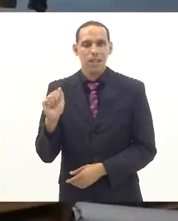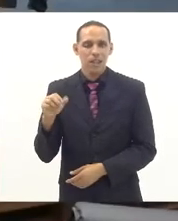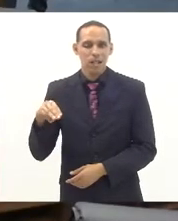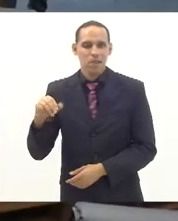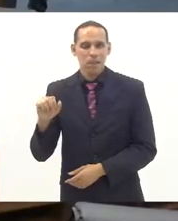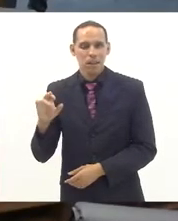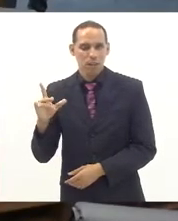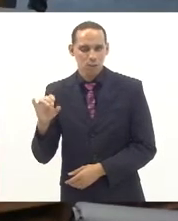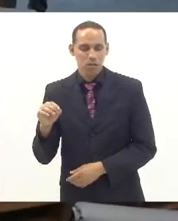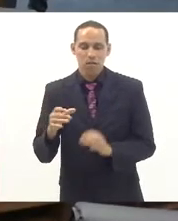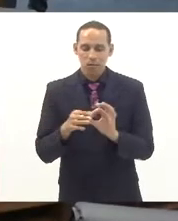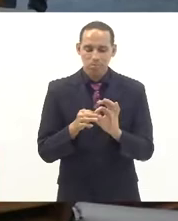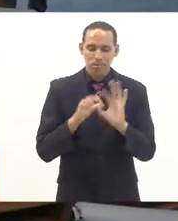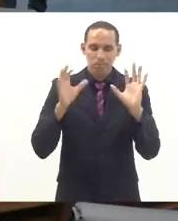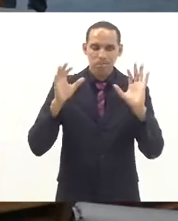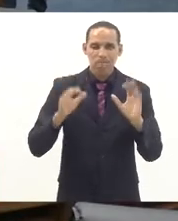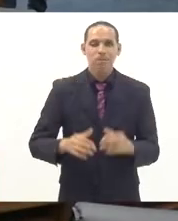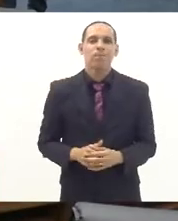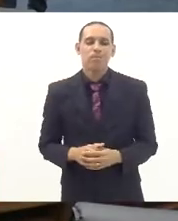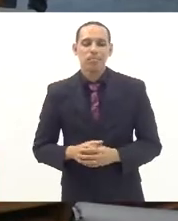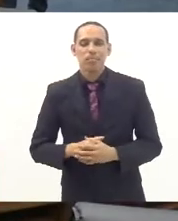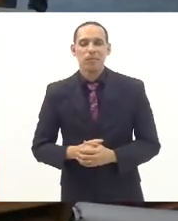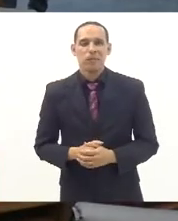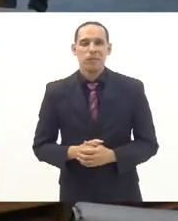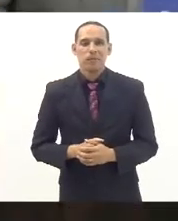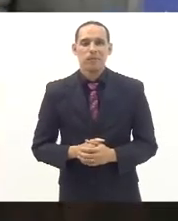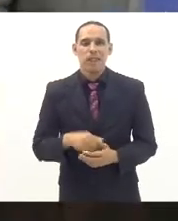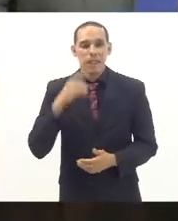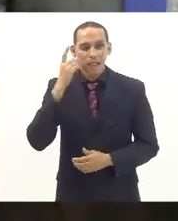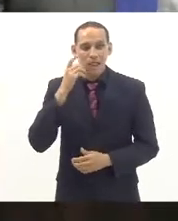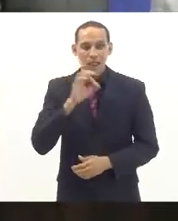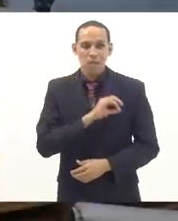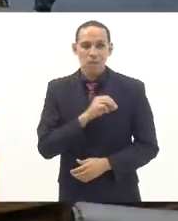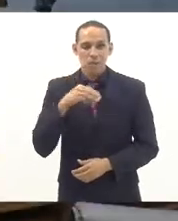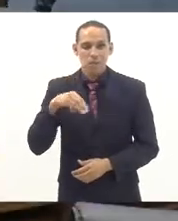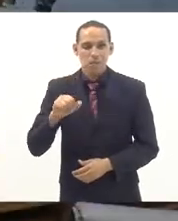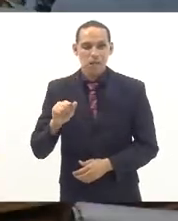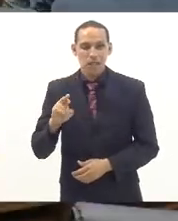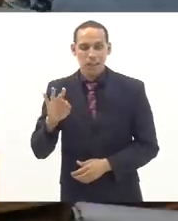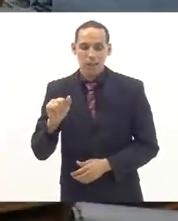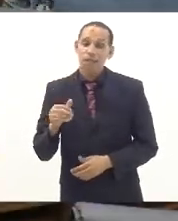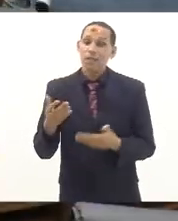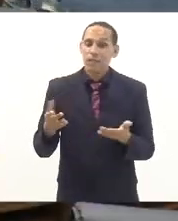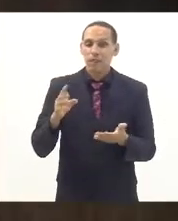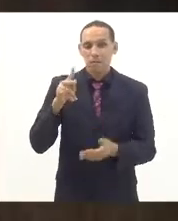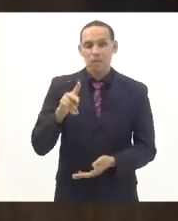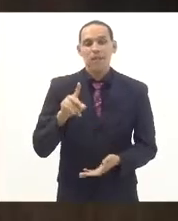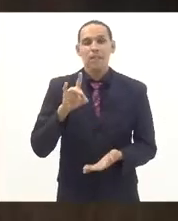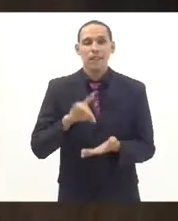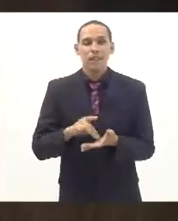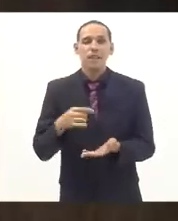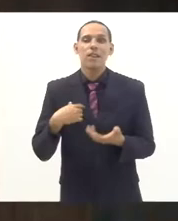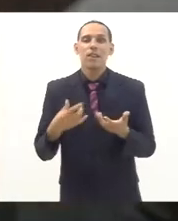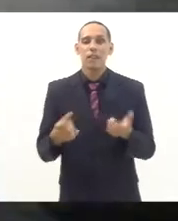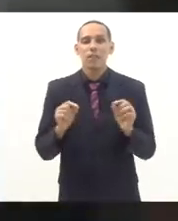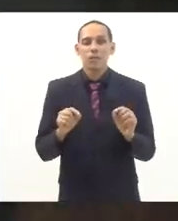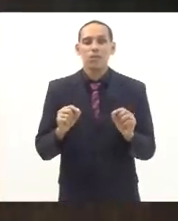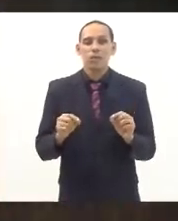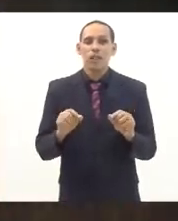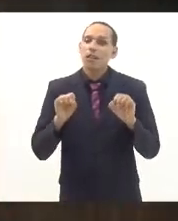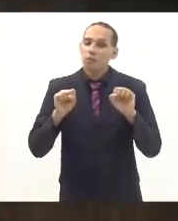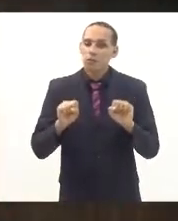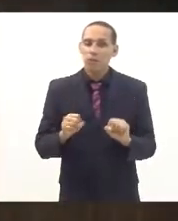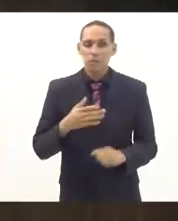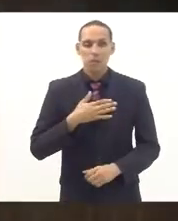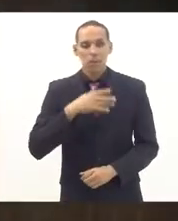é autorizado é da marca Na verdade eu queria aqui dá o meu